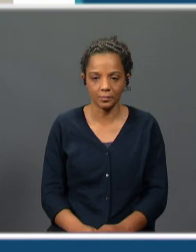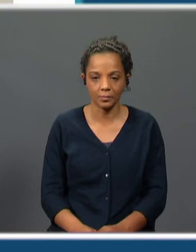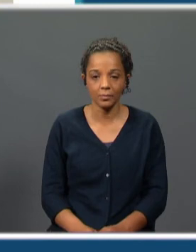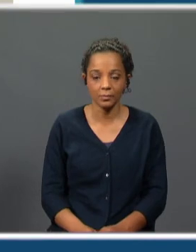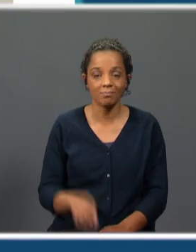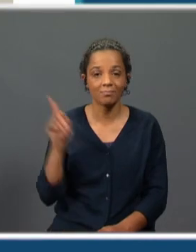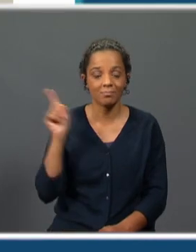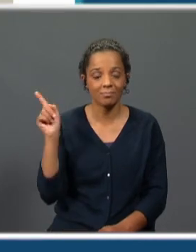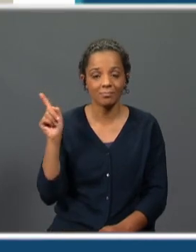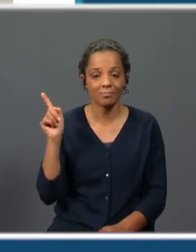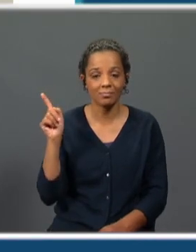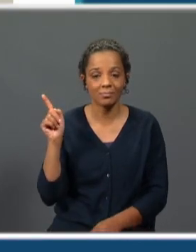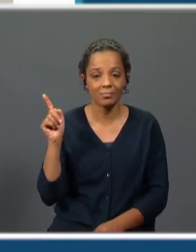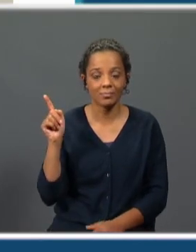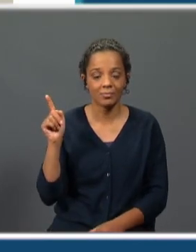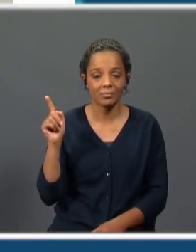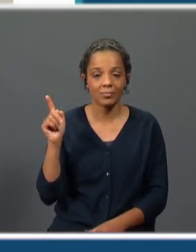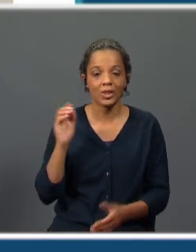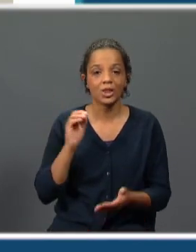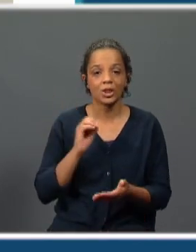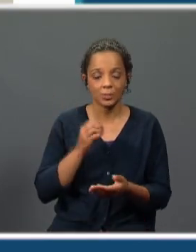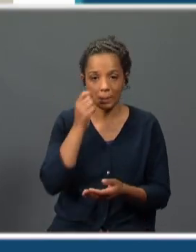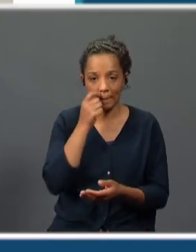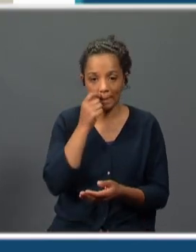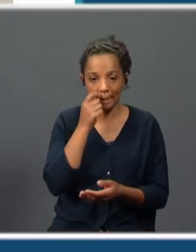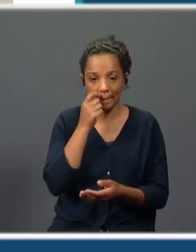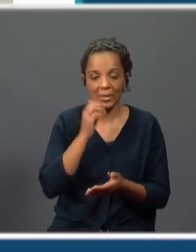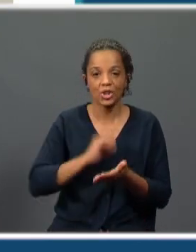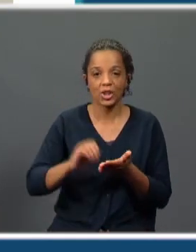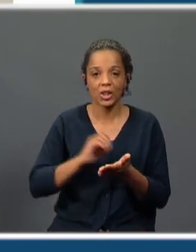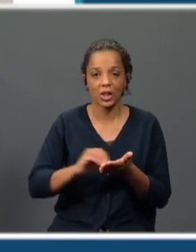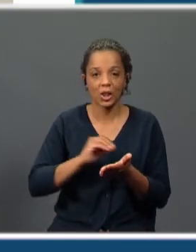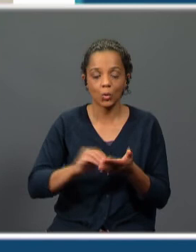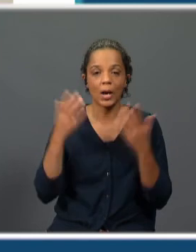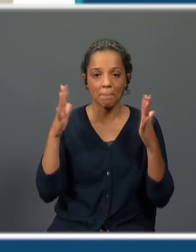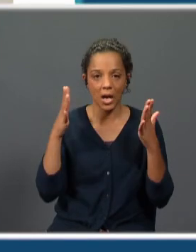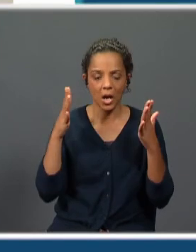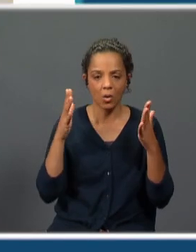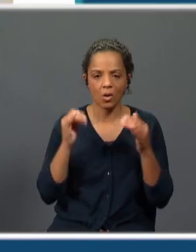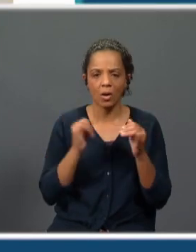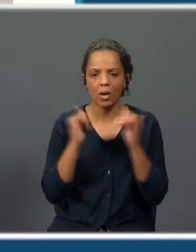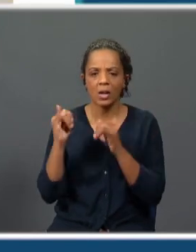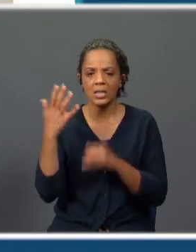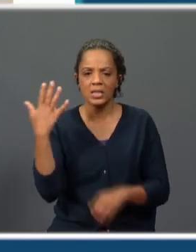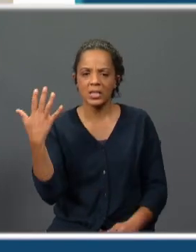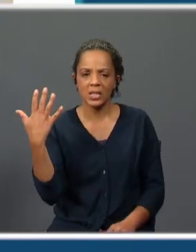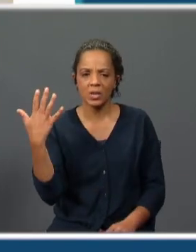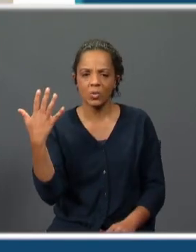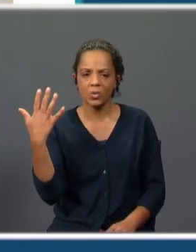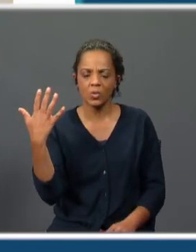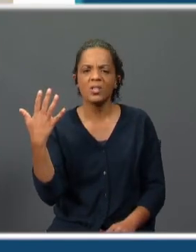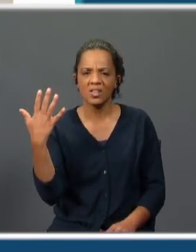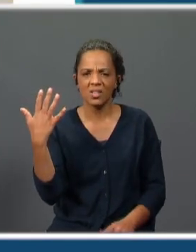Aqui tenho com a representação em letra manuscrita. Eu tenho ao lado um 5. O que é aquele